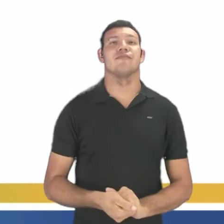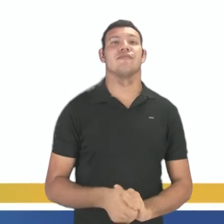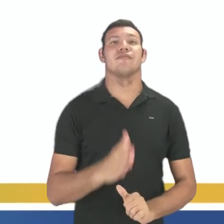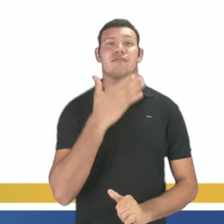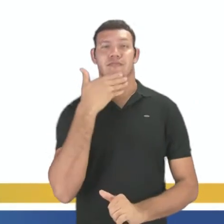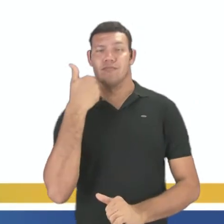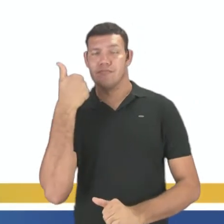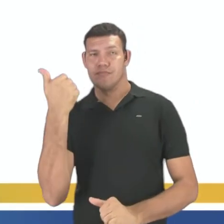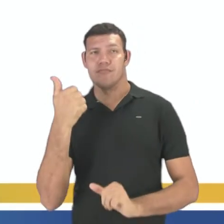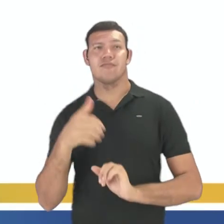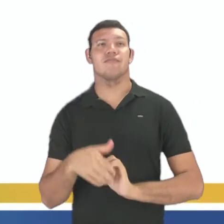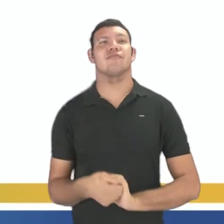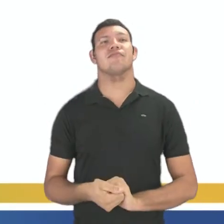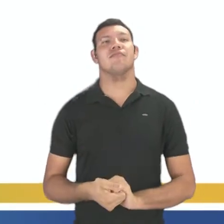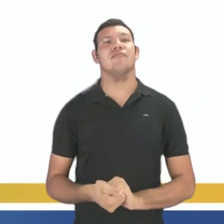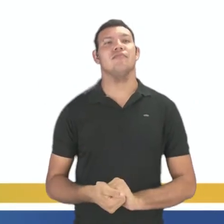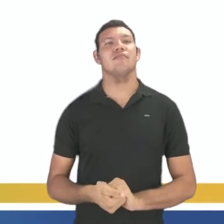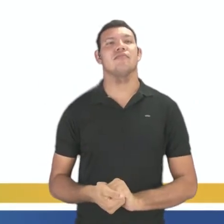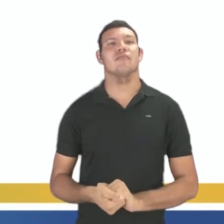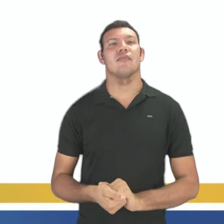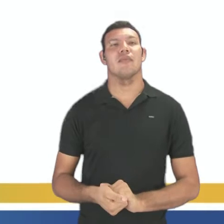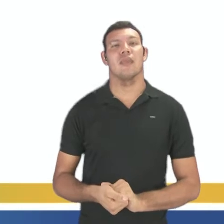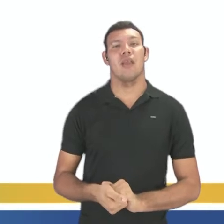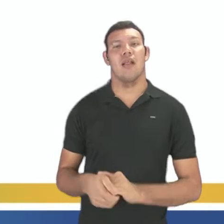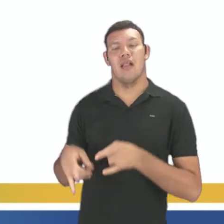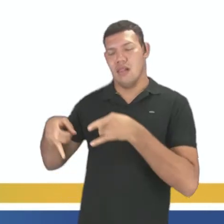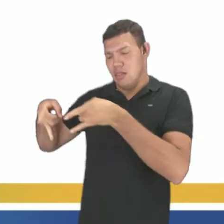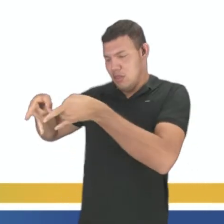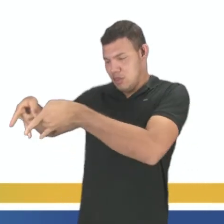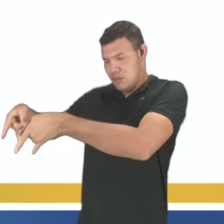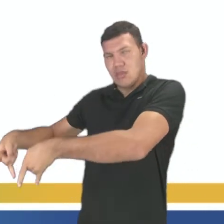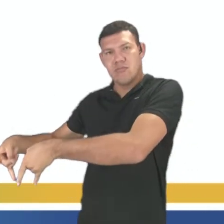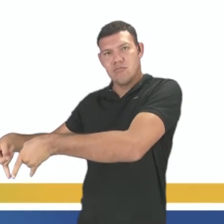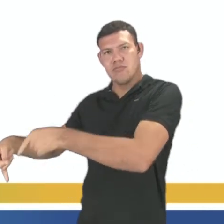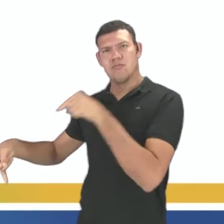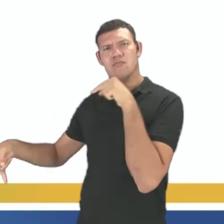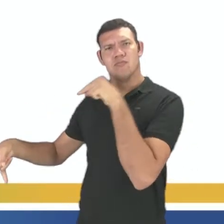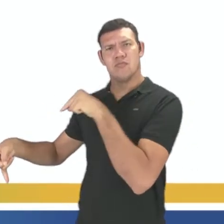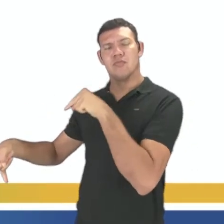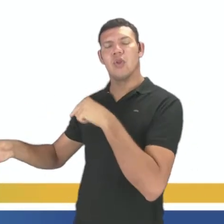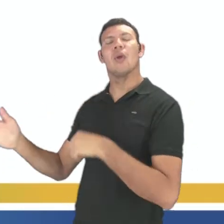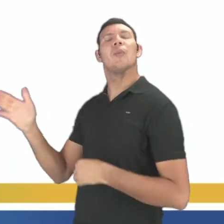This bed is mine. Essa cama é minha, ok?